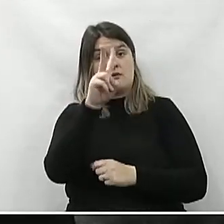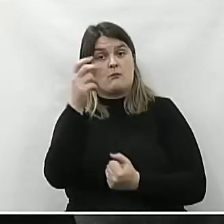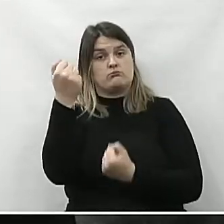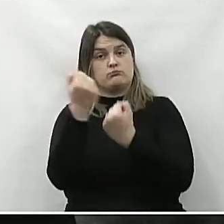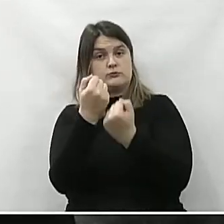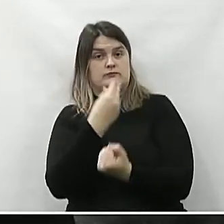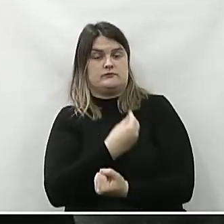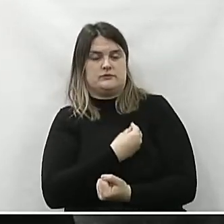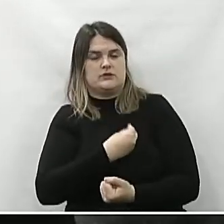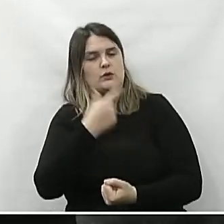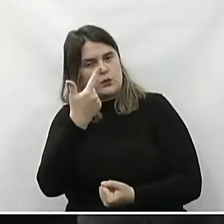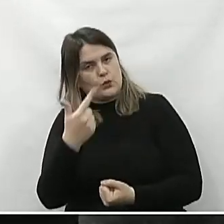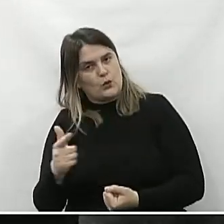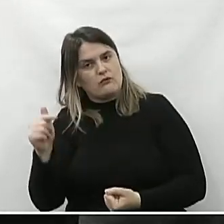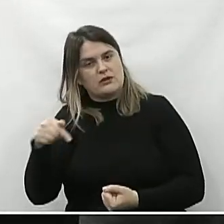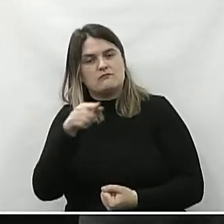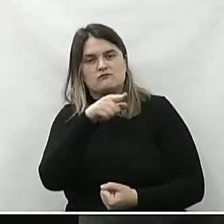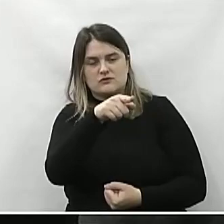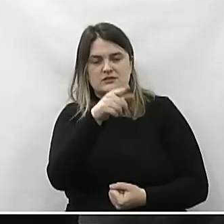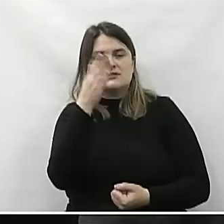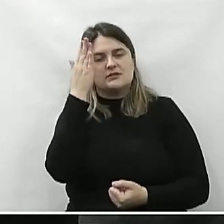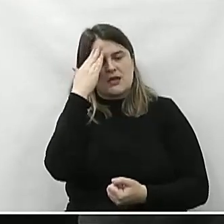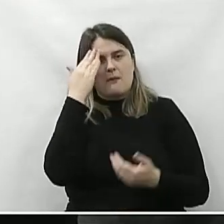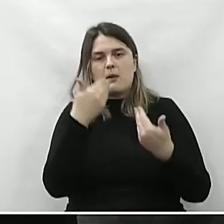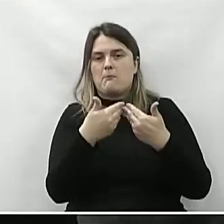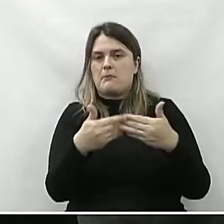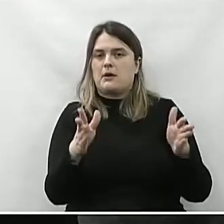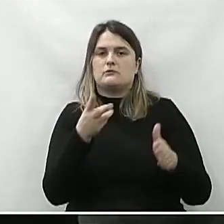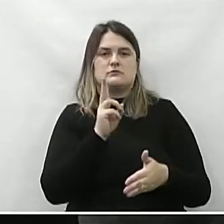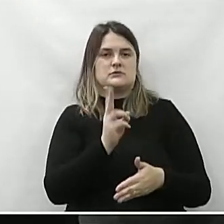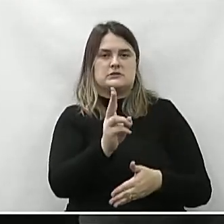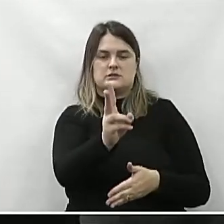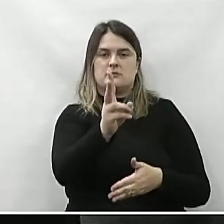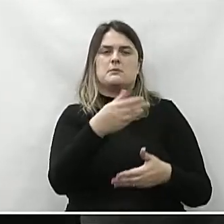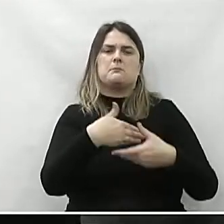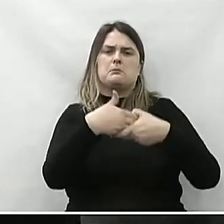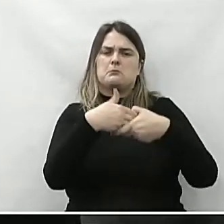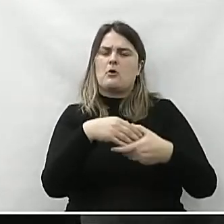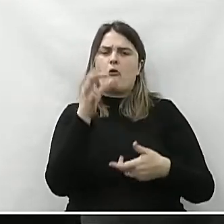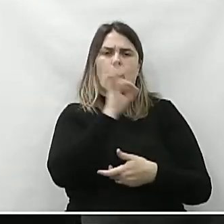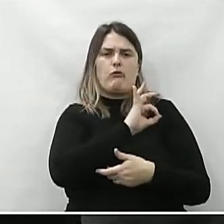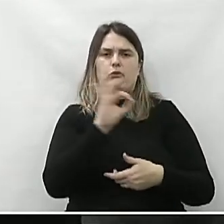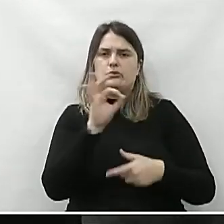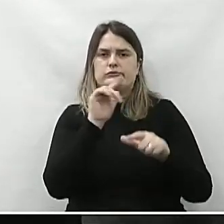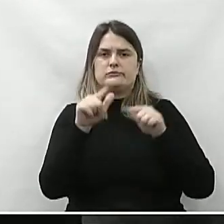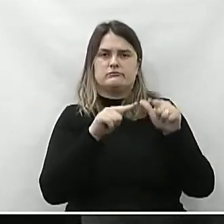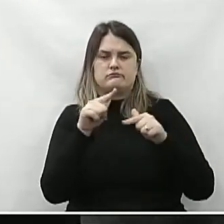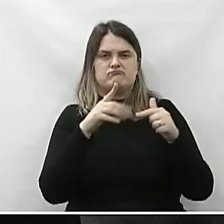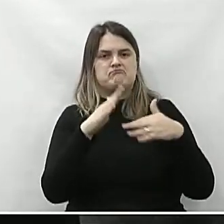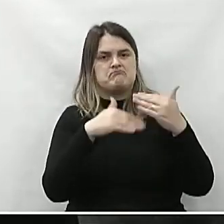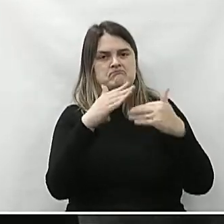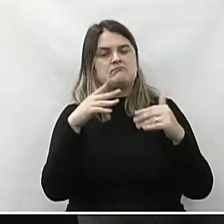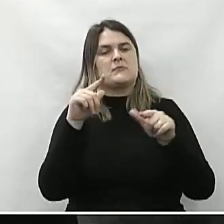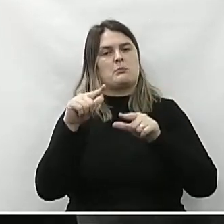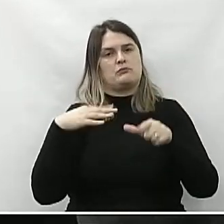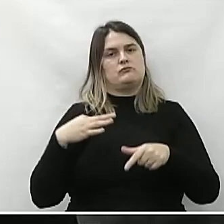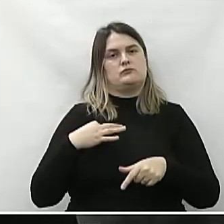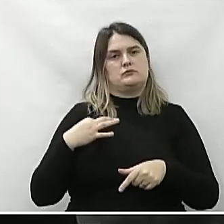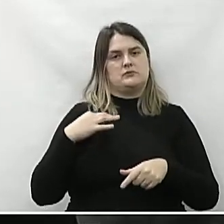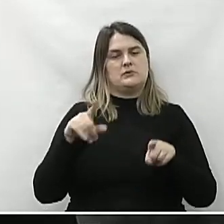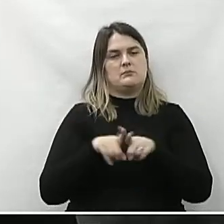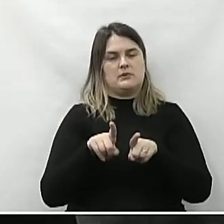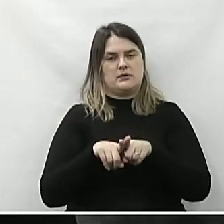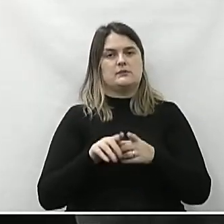nessa casa de leis a casa é de vocês na casa é do Povo parabenizar pelos trabalhos que vem desenvolvendo né de forma voluntária também